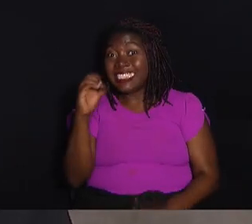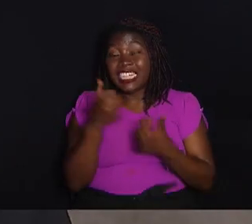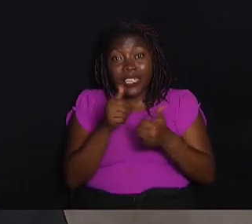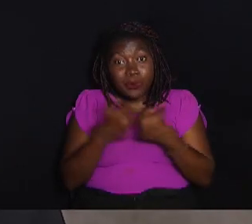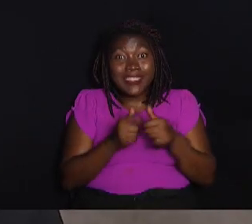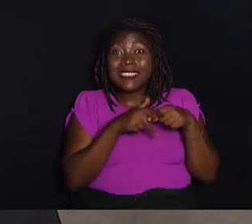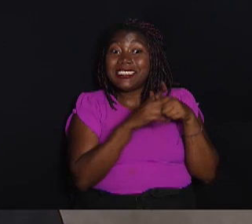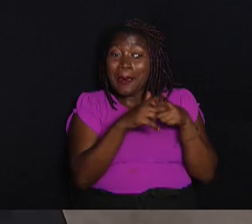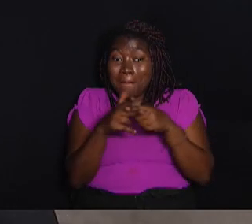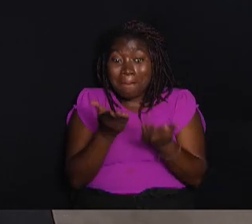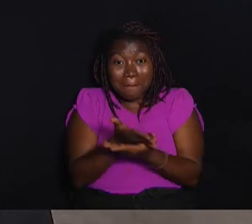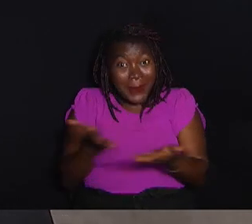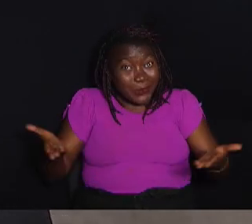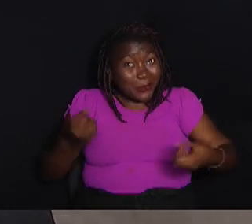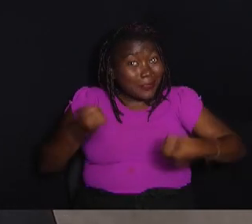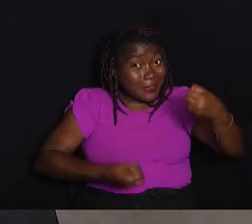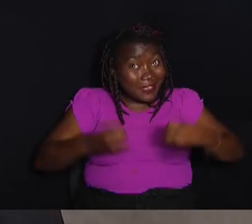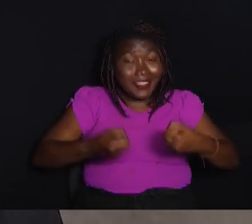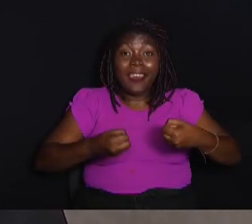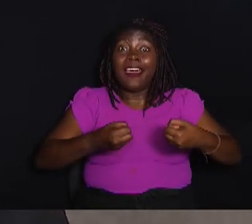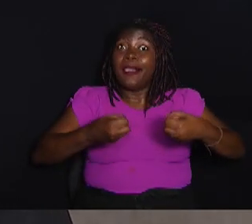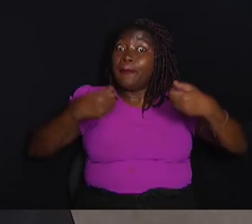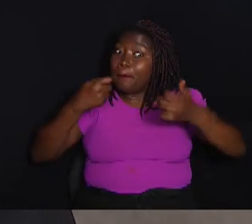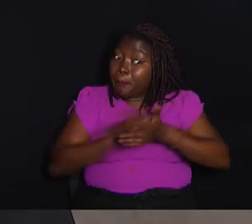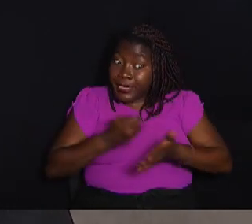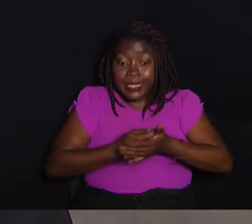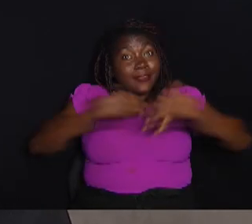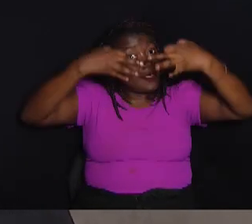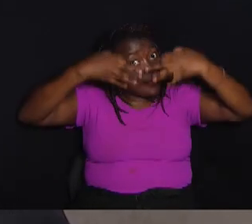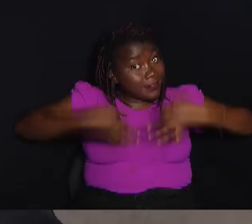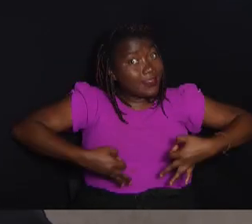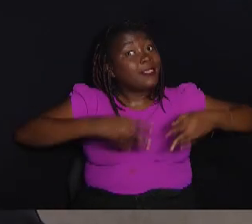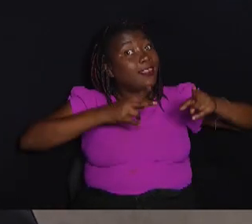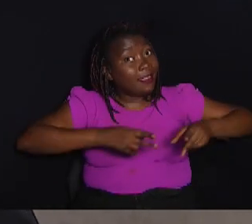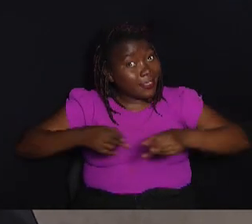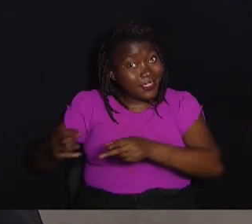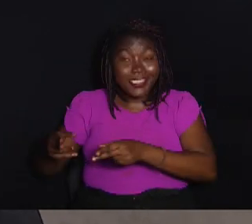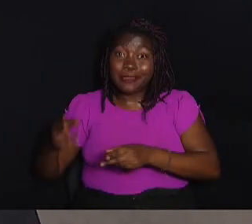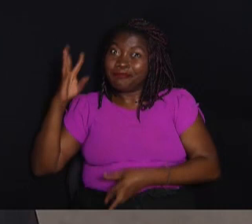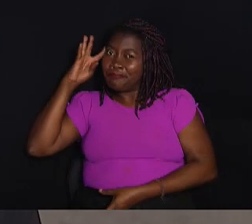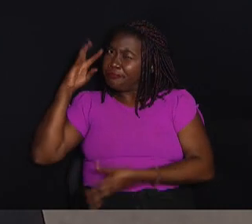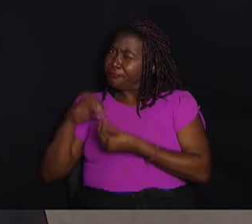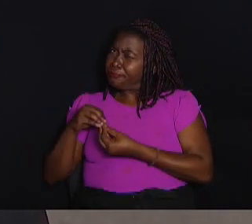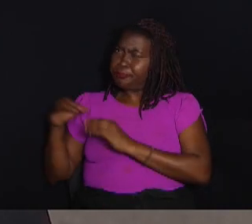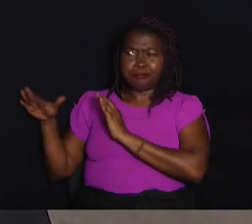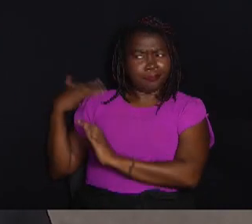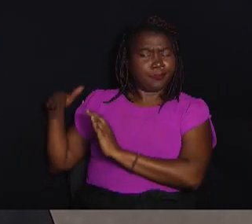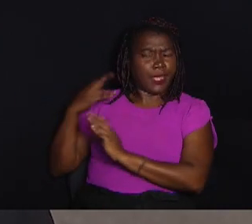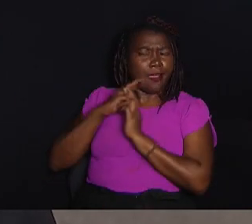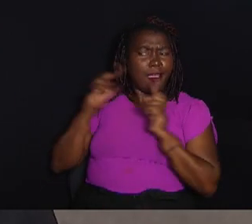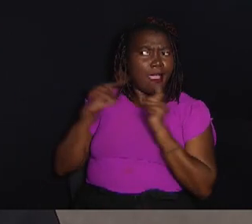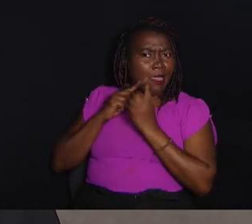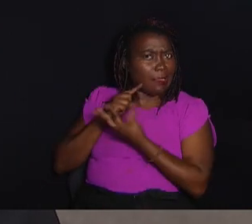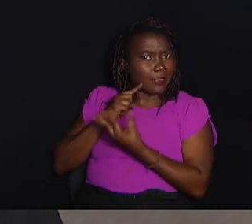manutenção desses veículos precisa estar em dia o que no nosso modo de entender pelo número de reclamações que a gente estava recebendo